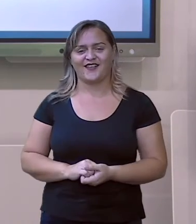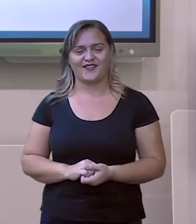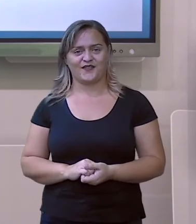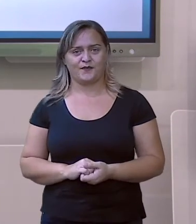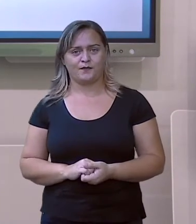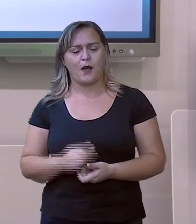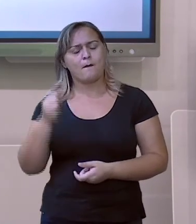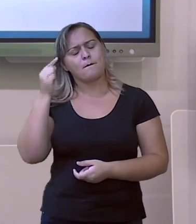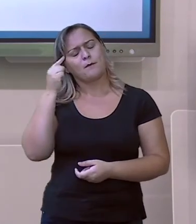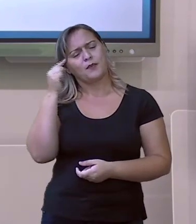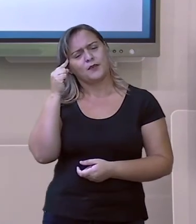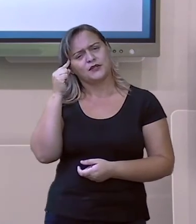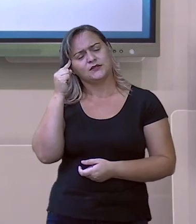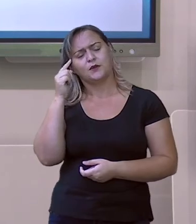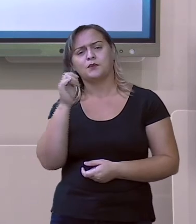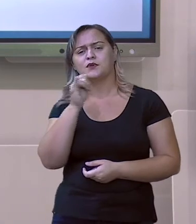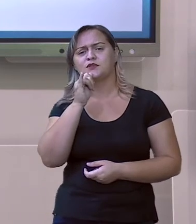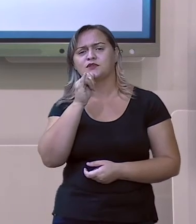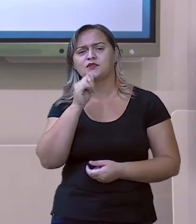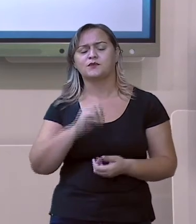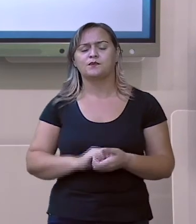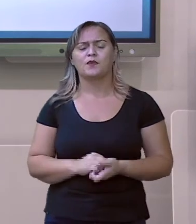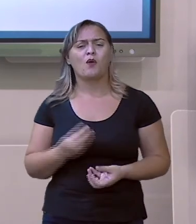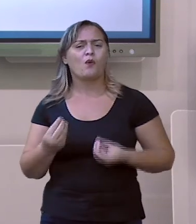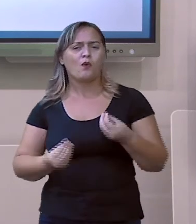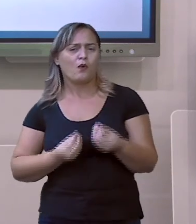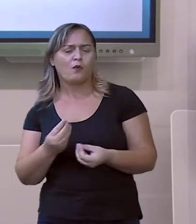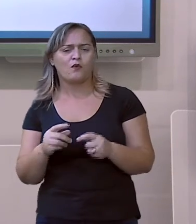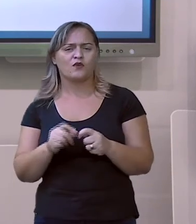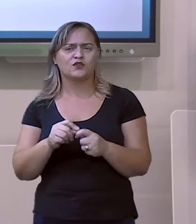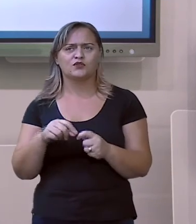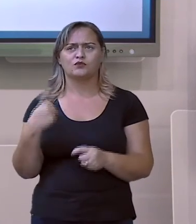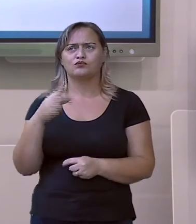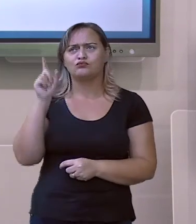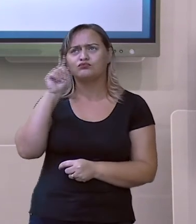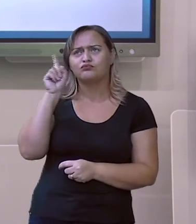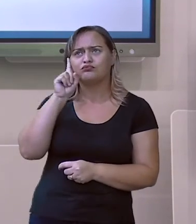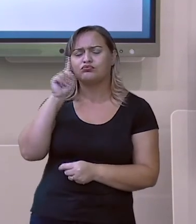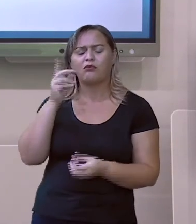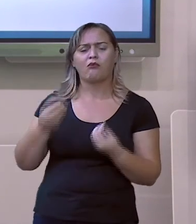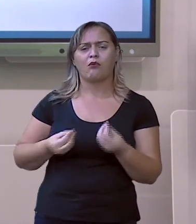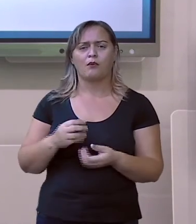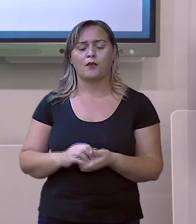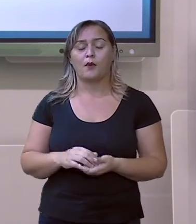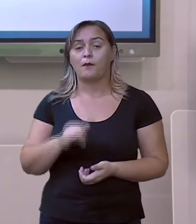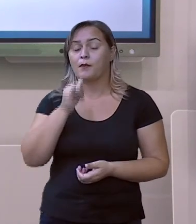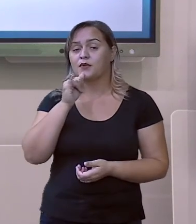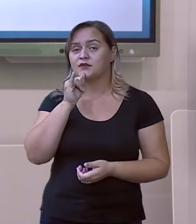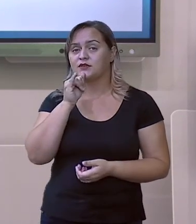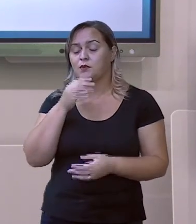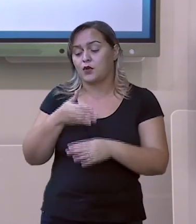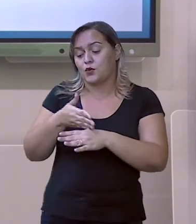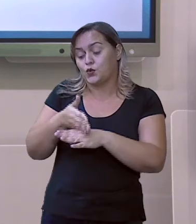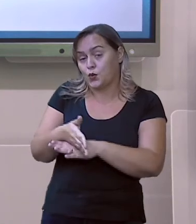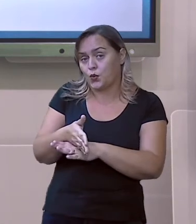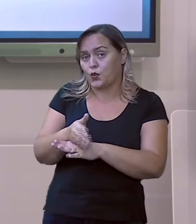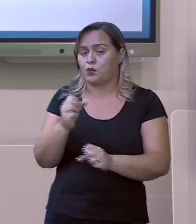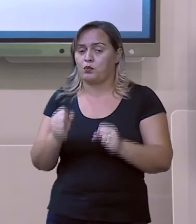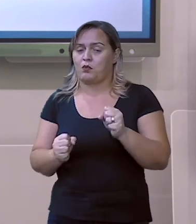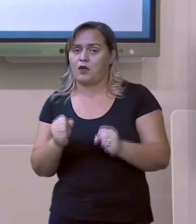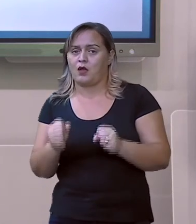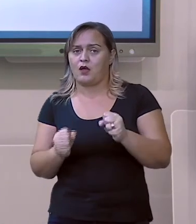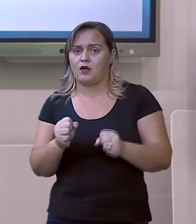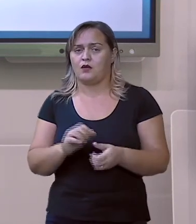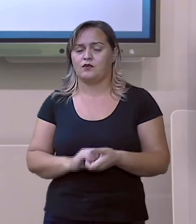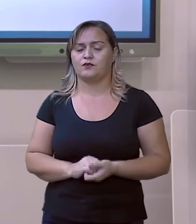situação. Como pode ser essa situação no nosso dia a dia, né? Enquanto vocês entram no carro, sua conversa pode ser mais ou menos assim com ele.